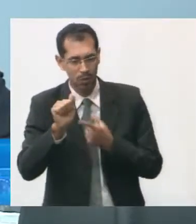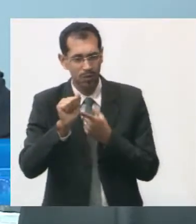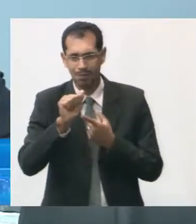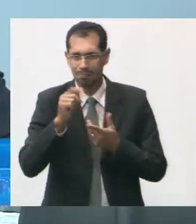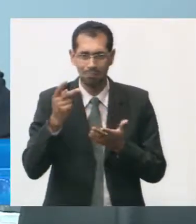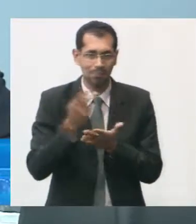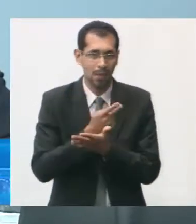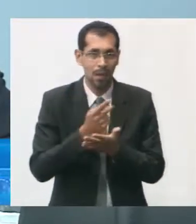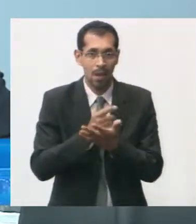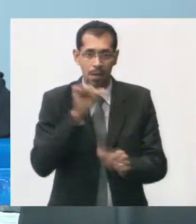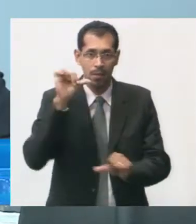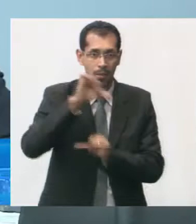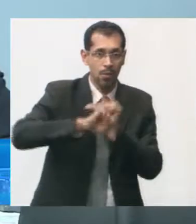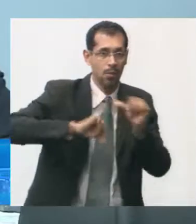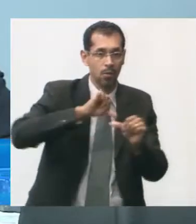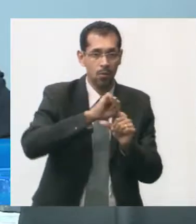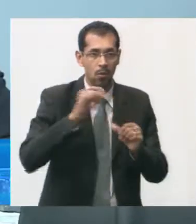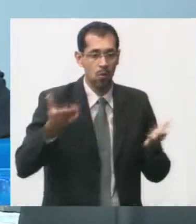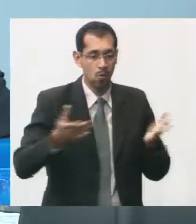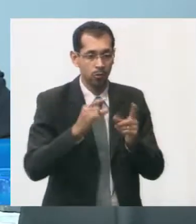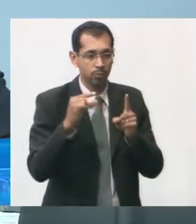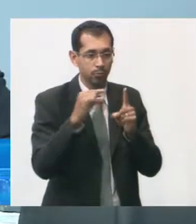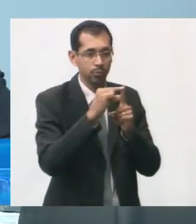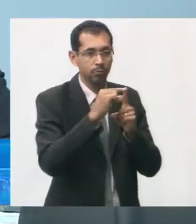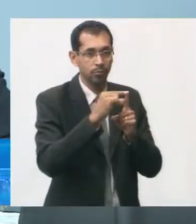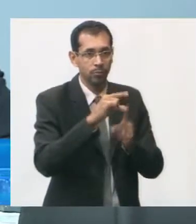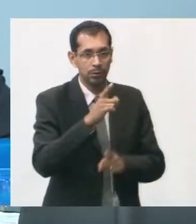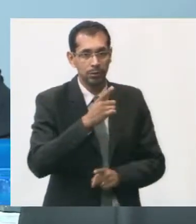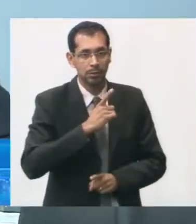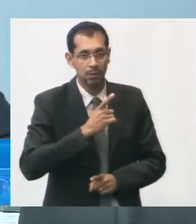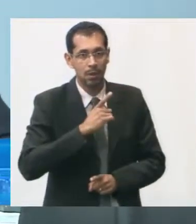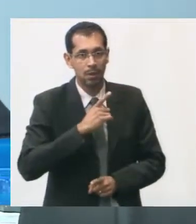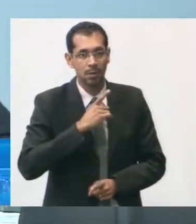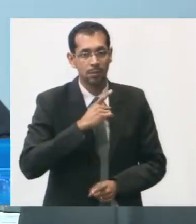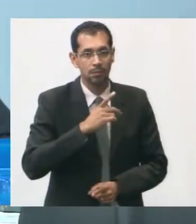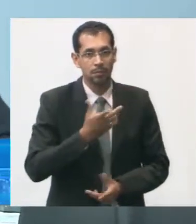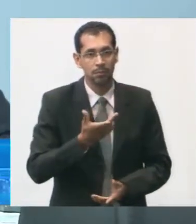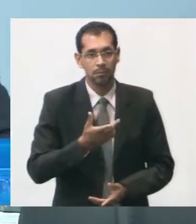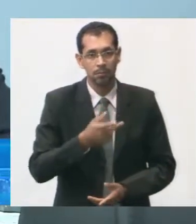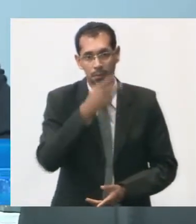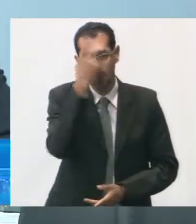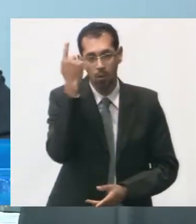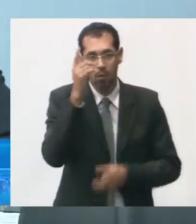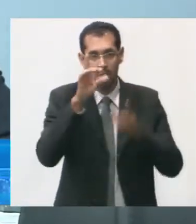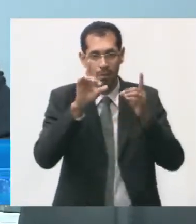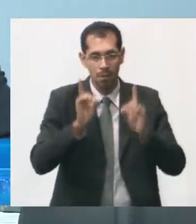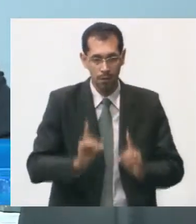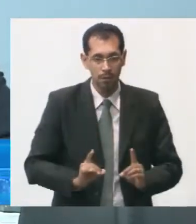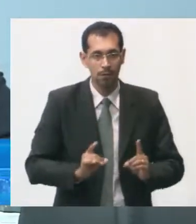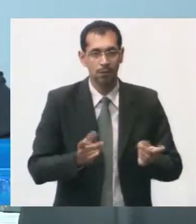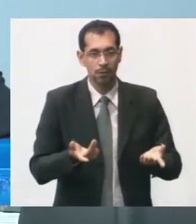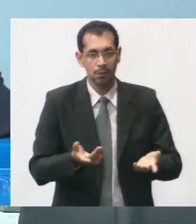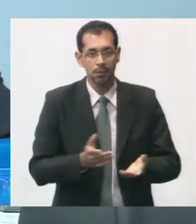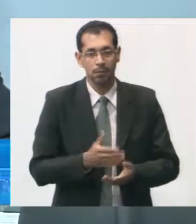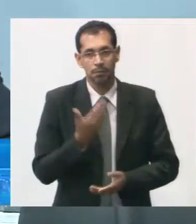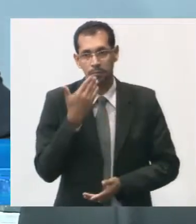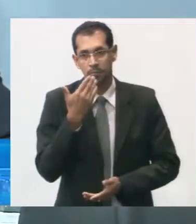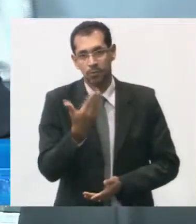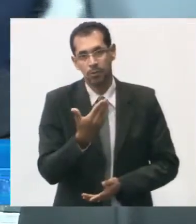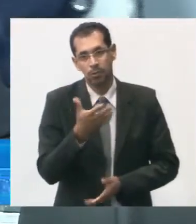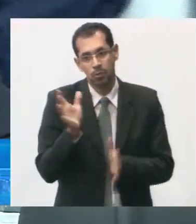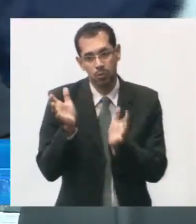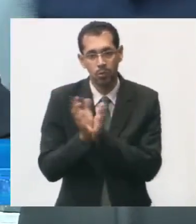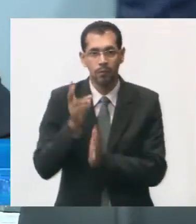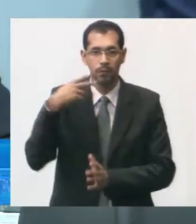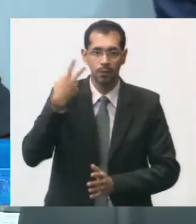nomenclatura utilizada atualmente. Estamos modernizando a lei, então. Então pedimos aos ilustres vereadores a